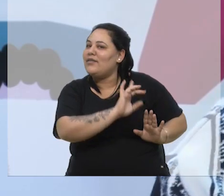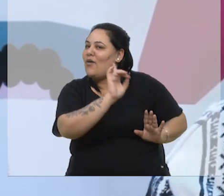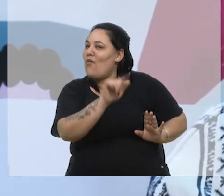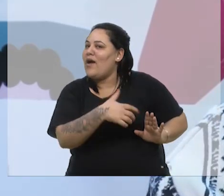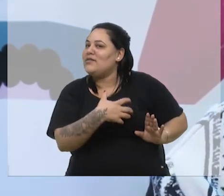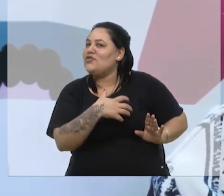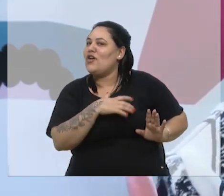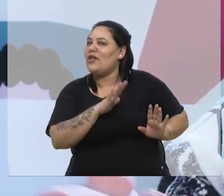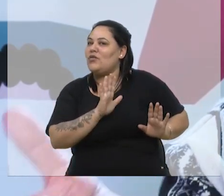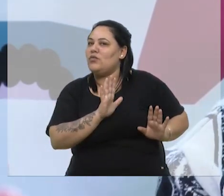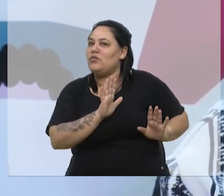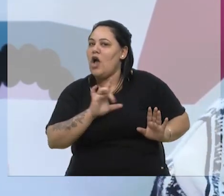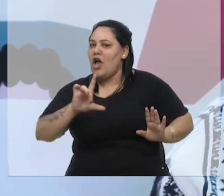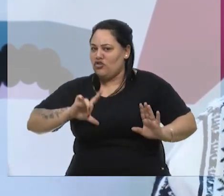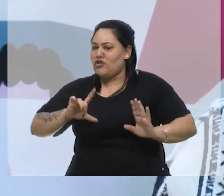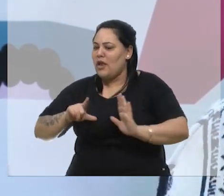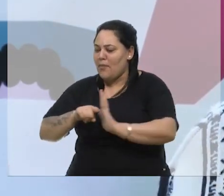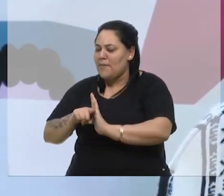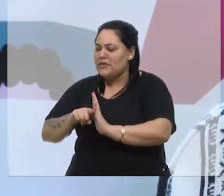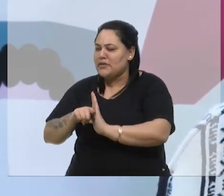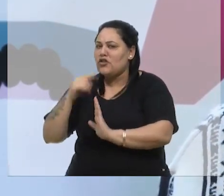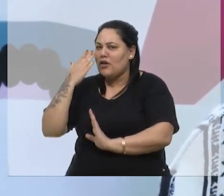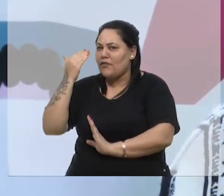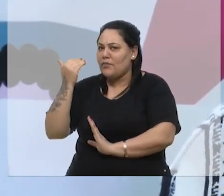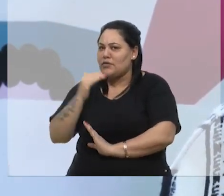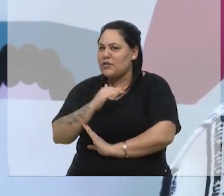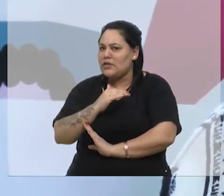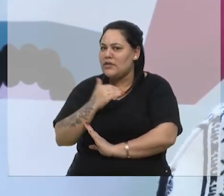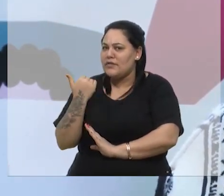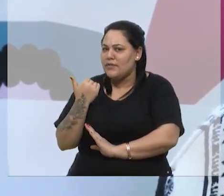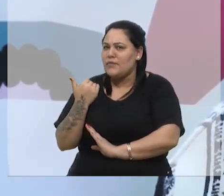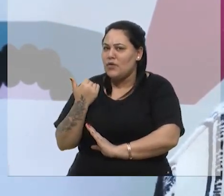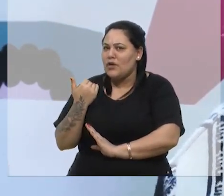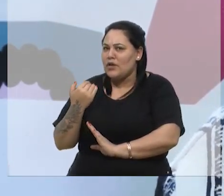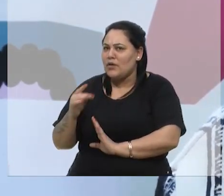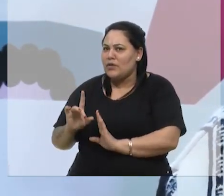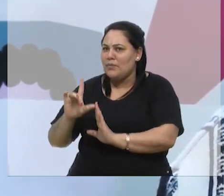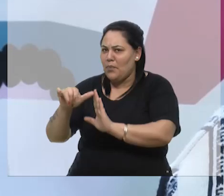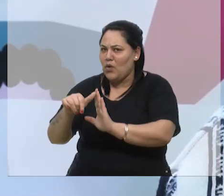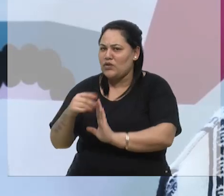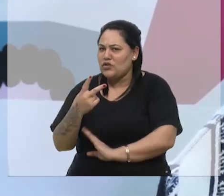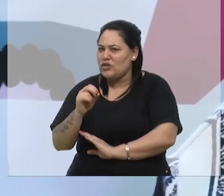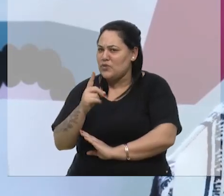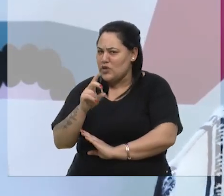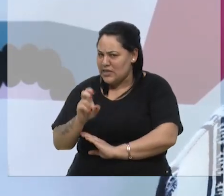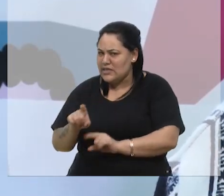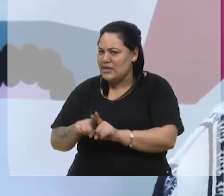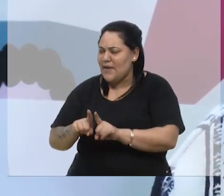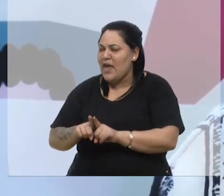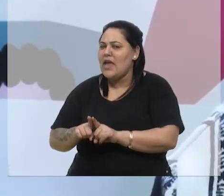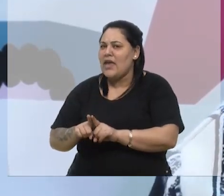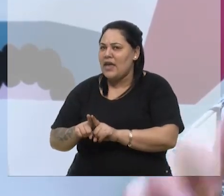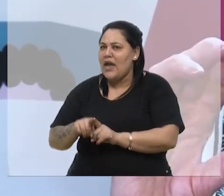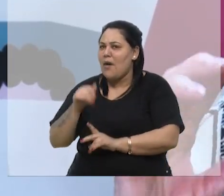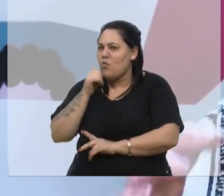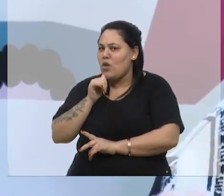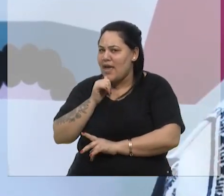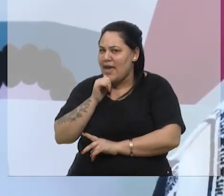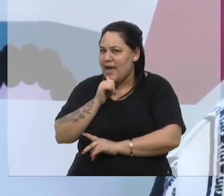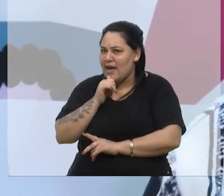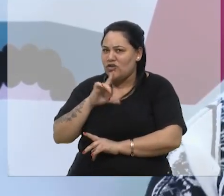vou pegar um livro. Não, eu pego um livro. Um grande problema nosso hoje é que a gente pega o celular e não pega o livro. E